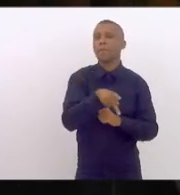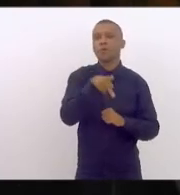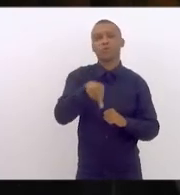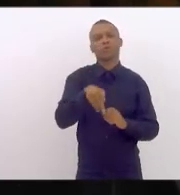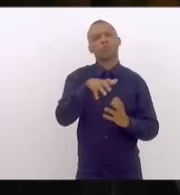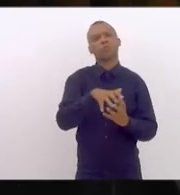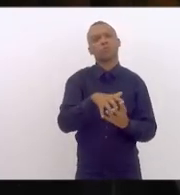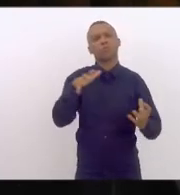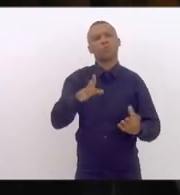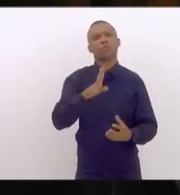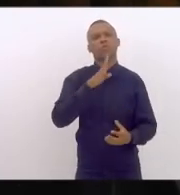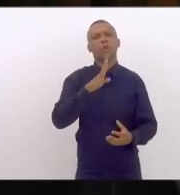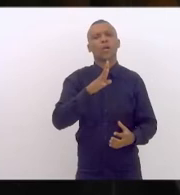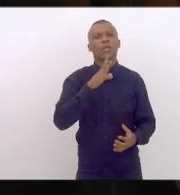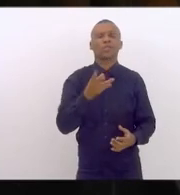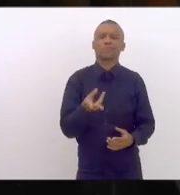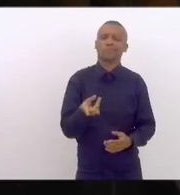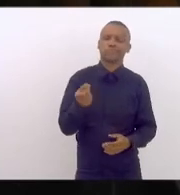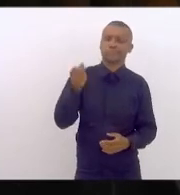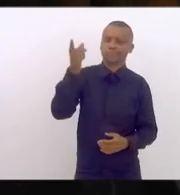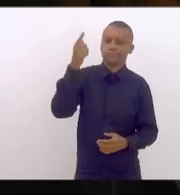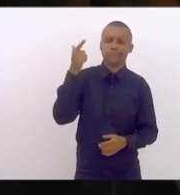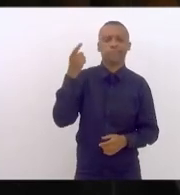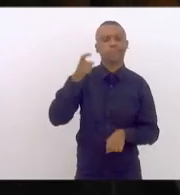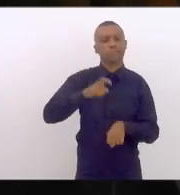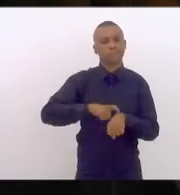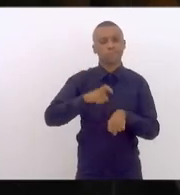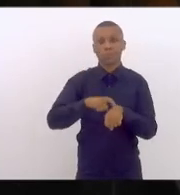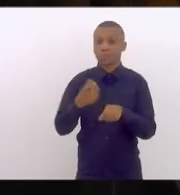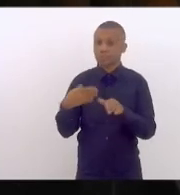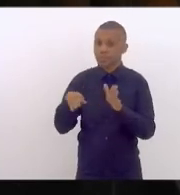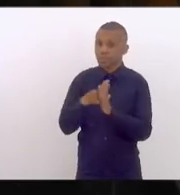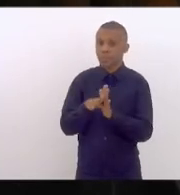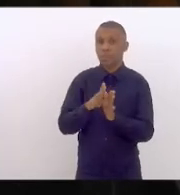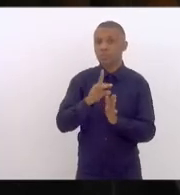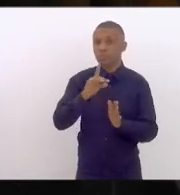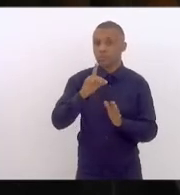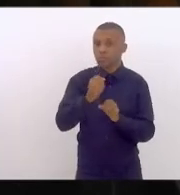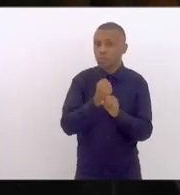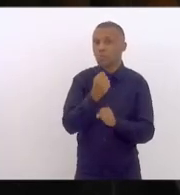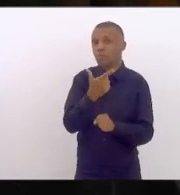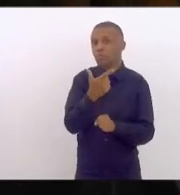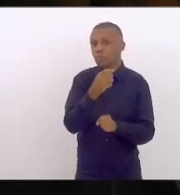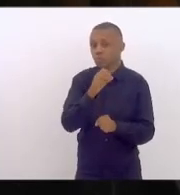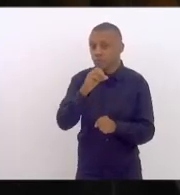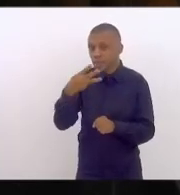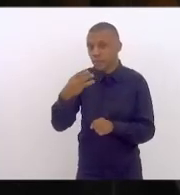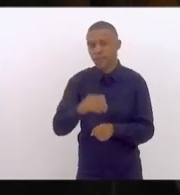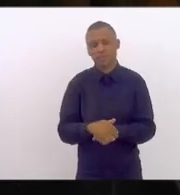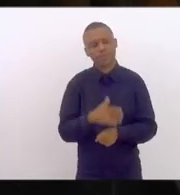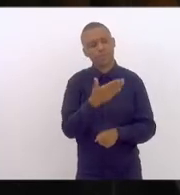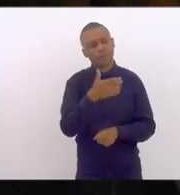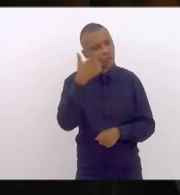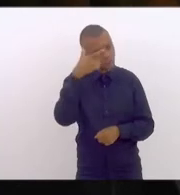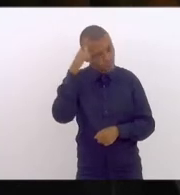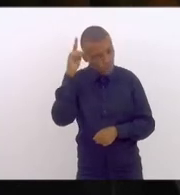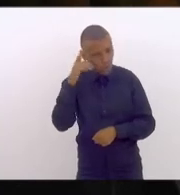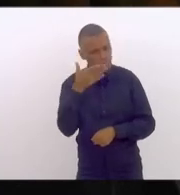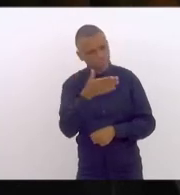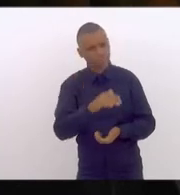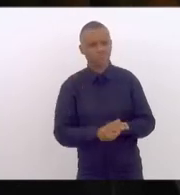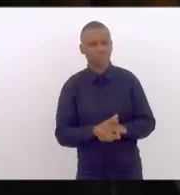já conhecia muito tempo desde que cheguei aqui em 2003 Deputado Luiz Paulo